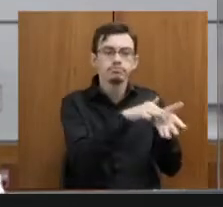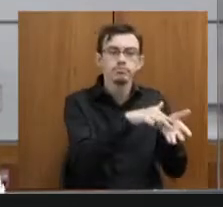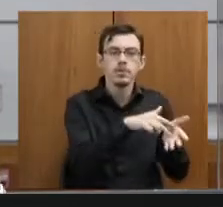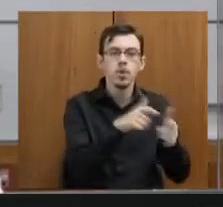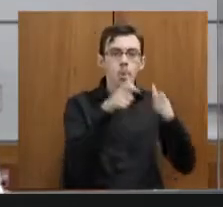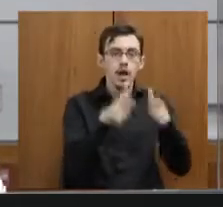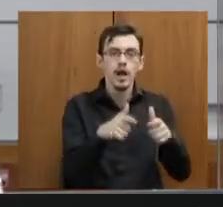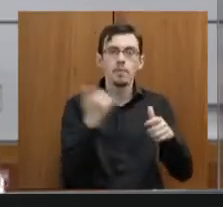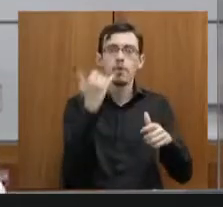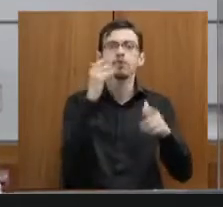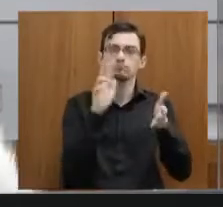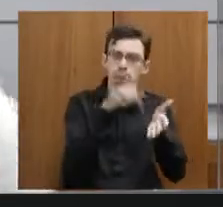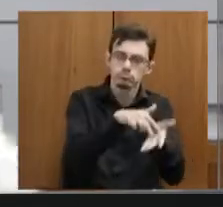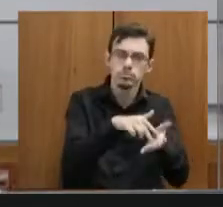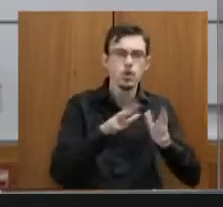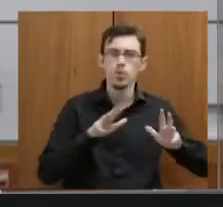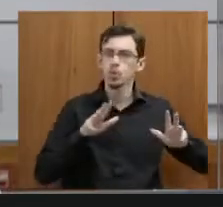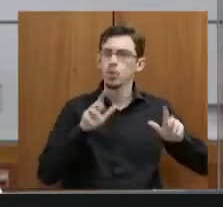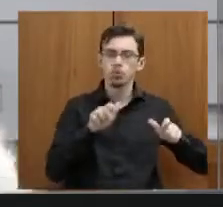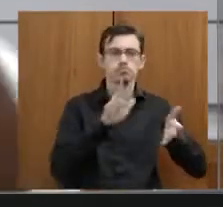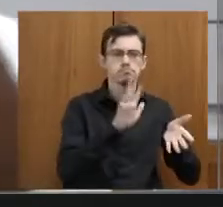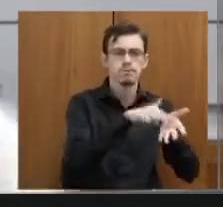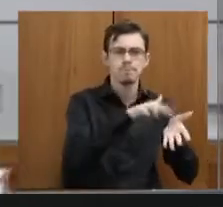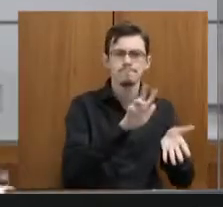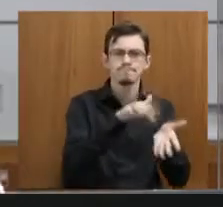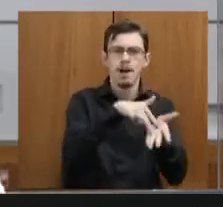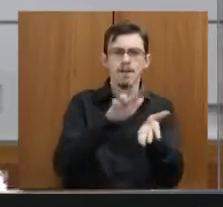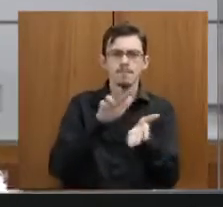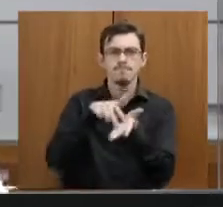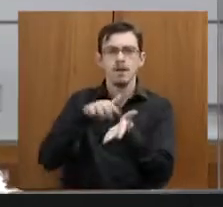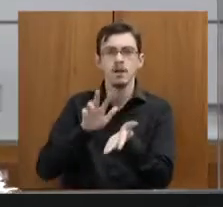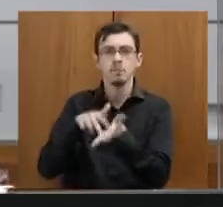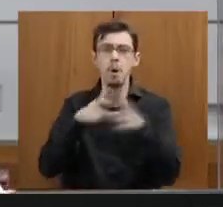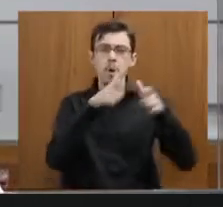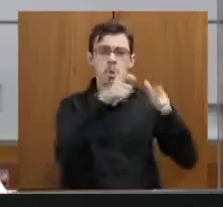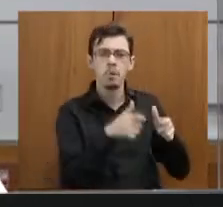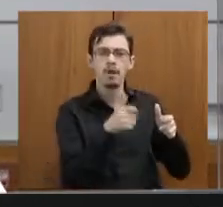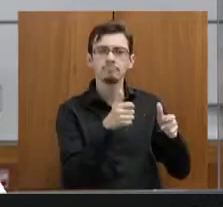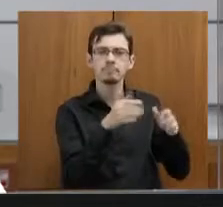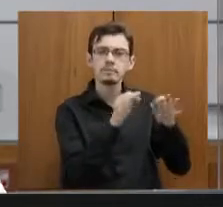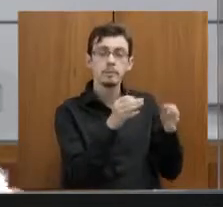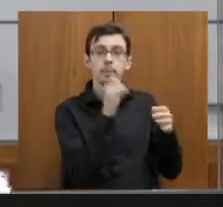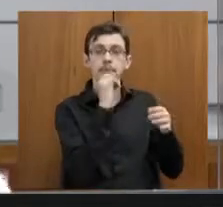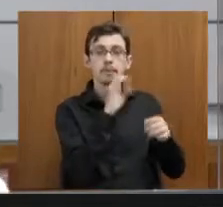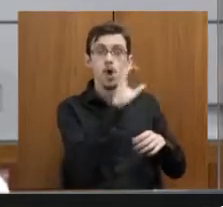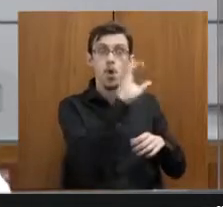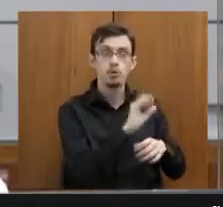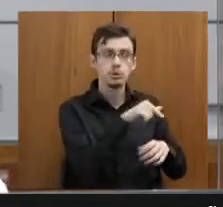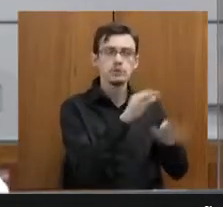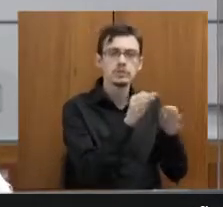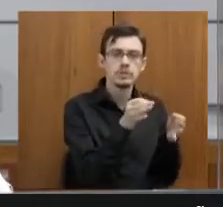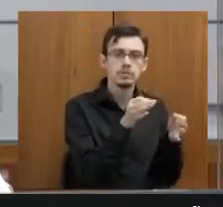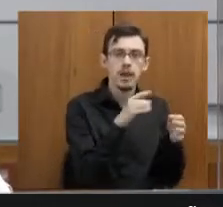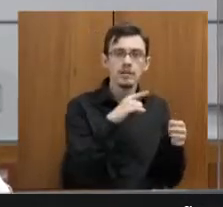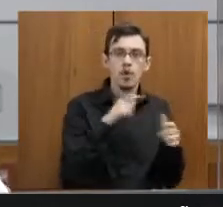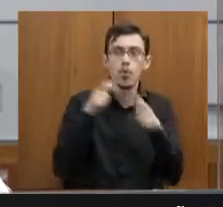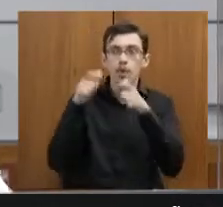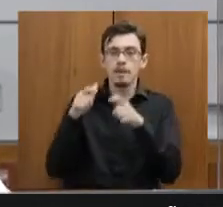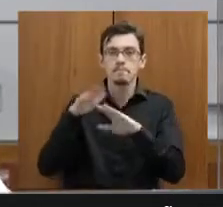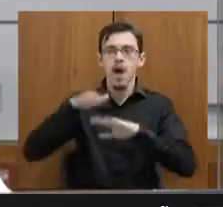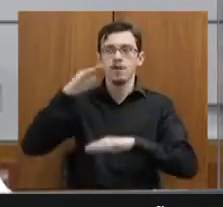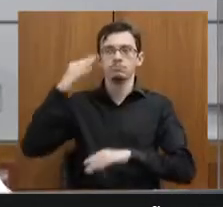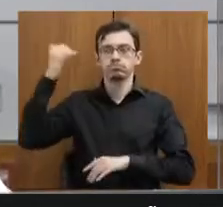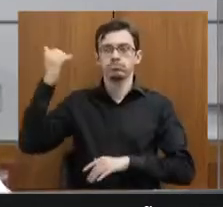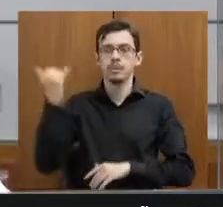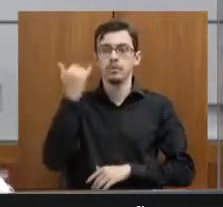patos e principalmente esses espaços de poder sejam Desde pequeno que tomar um Conselho Municipal a um grande mas Um Conselho Municipal